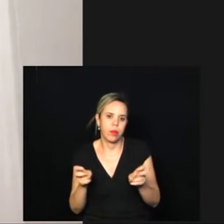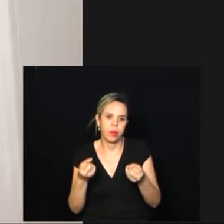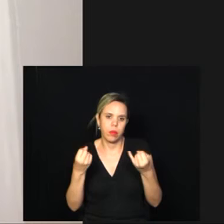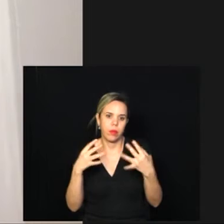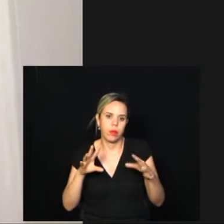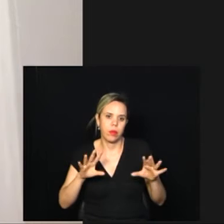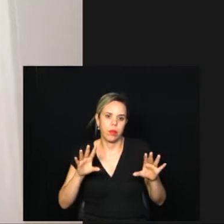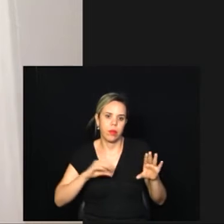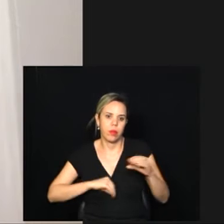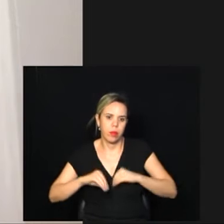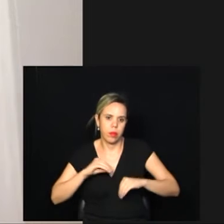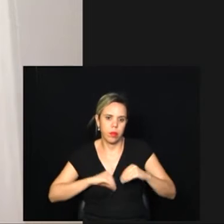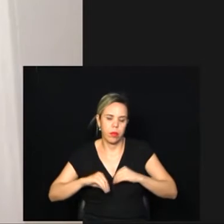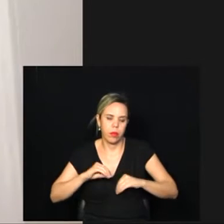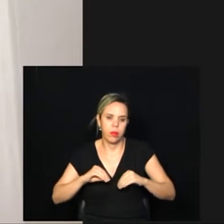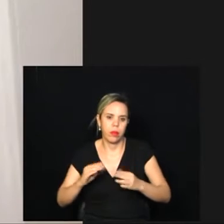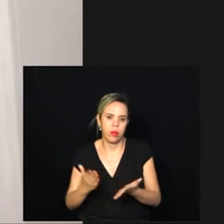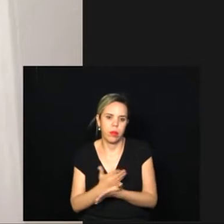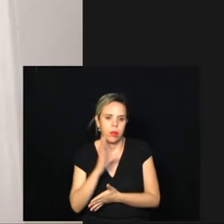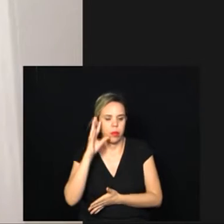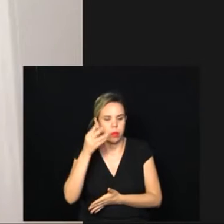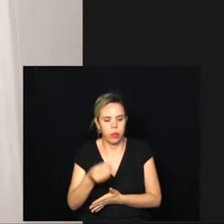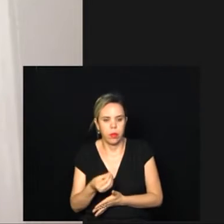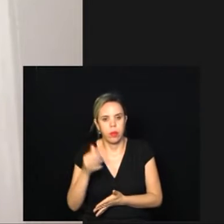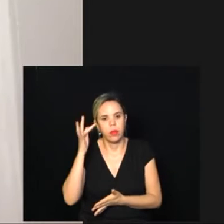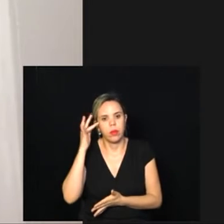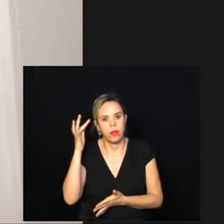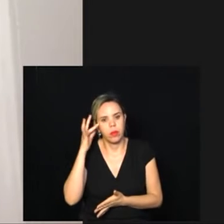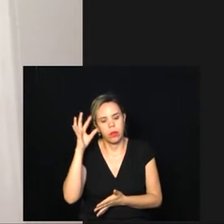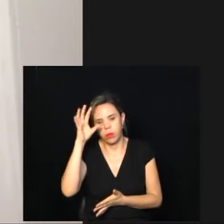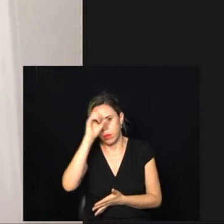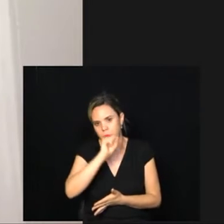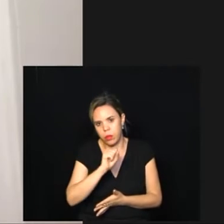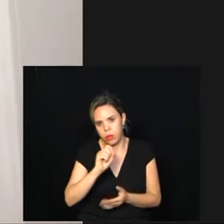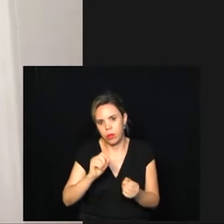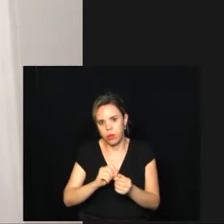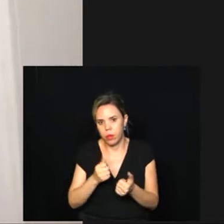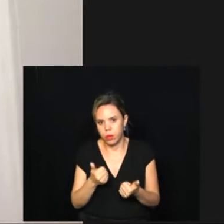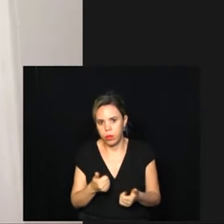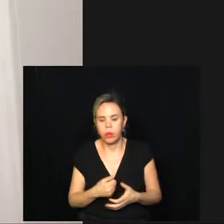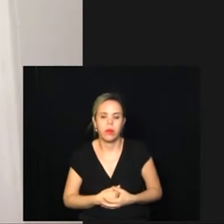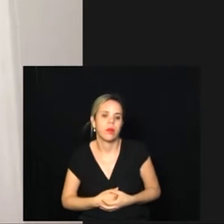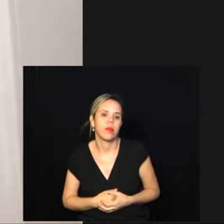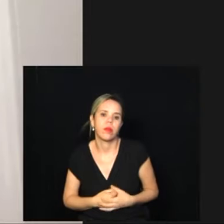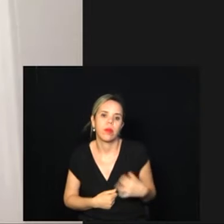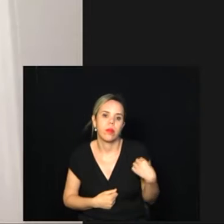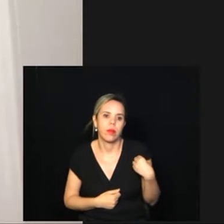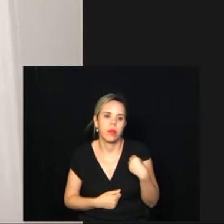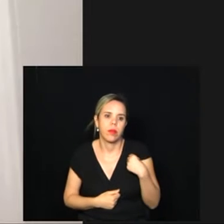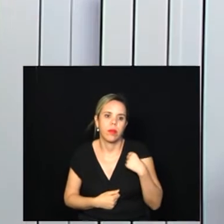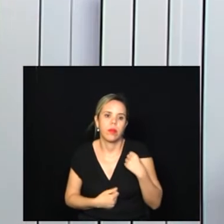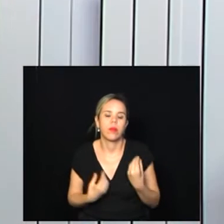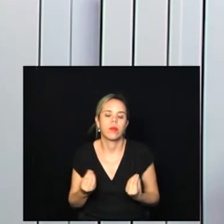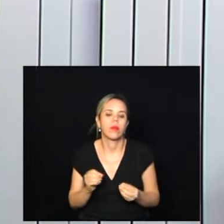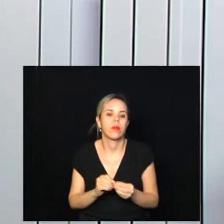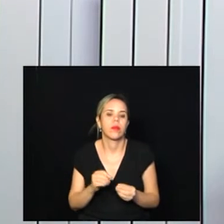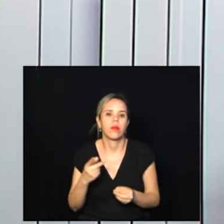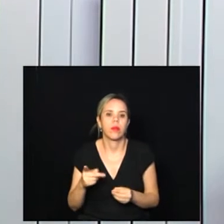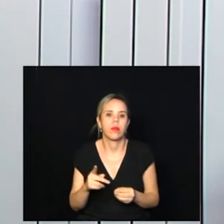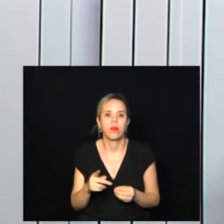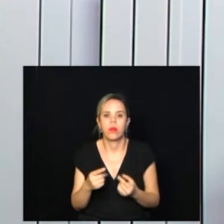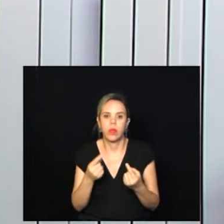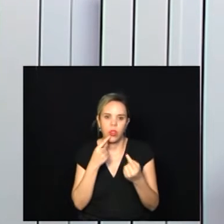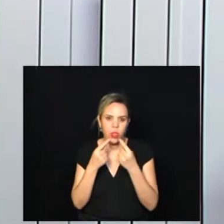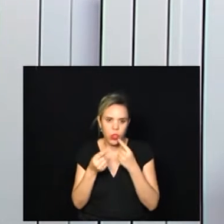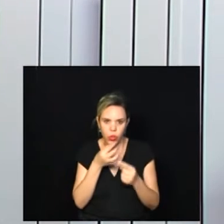mas resolvi colocar no livro todo o conhecimento das filosofias que eu aprendi e que me fez bem. Como que tem sido o